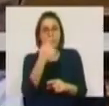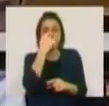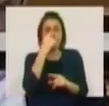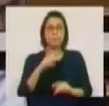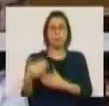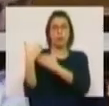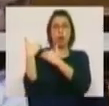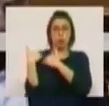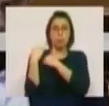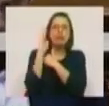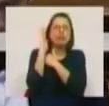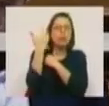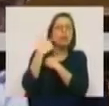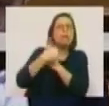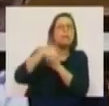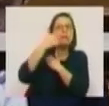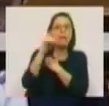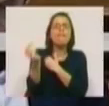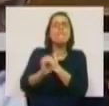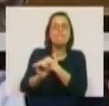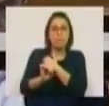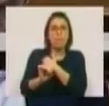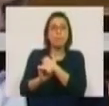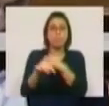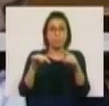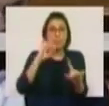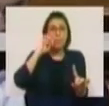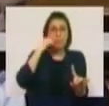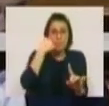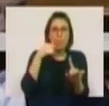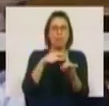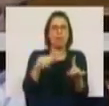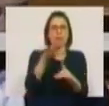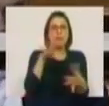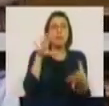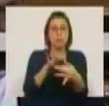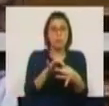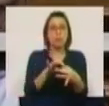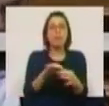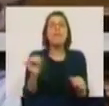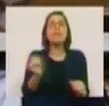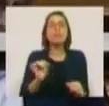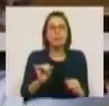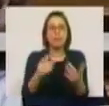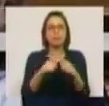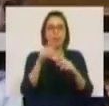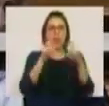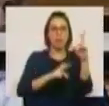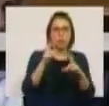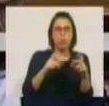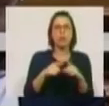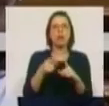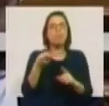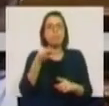que a responsabilidade primeira e principal por estes lesados e por estas situações pertence aos acionistas e